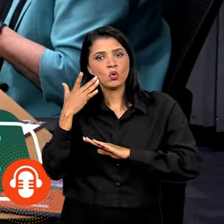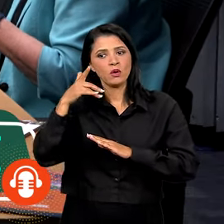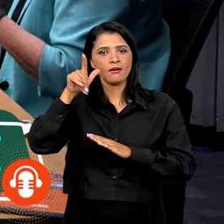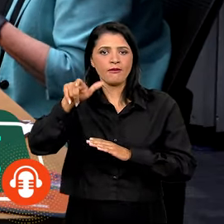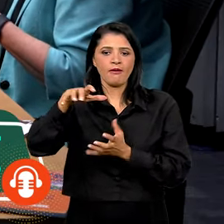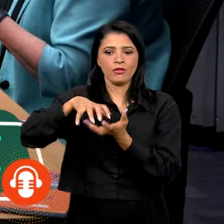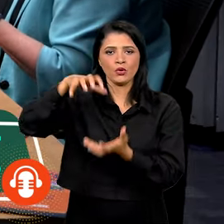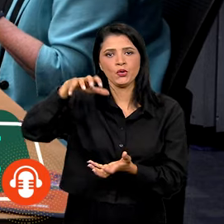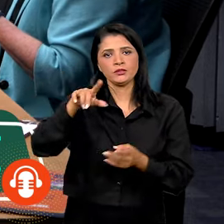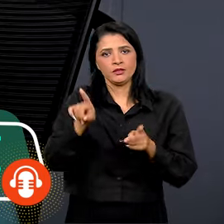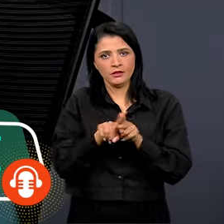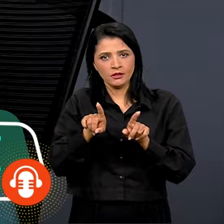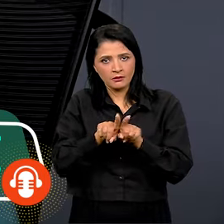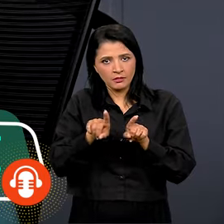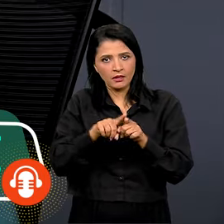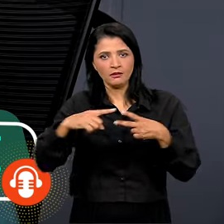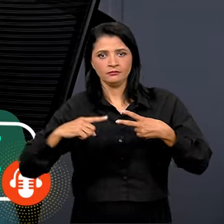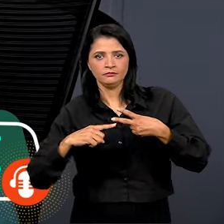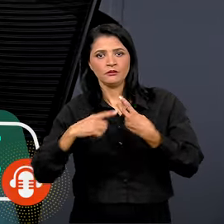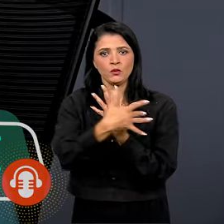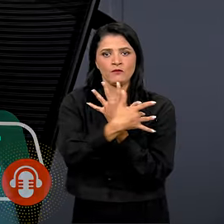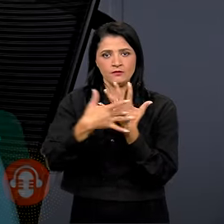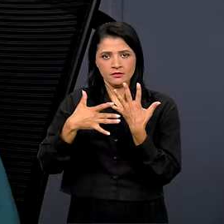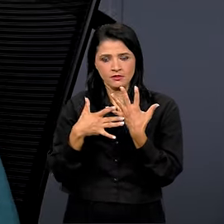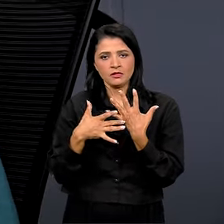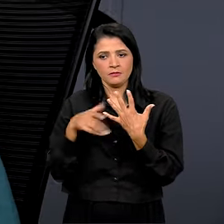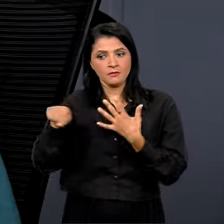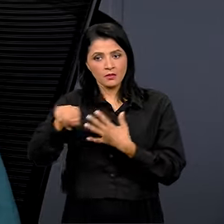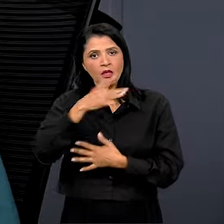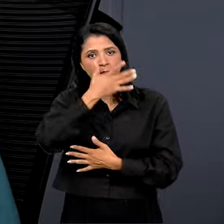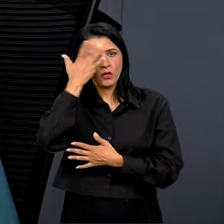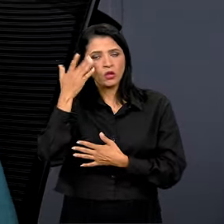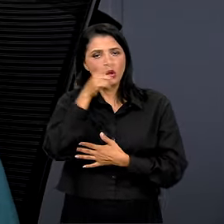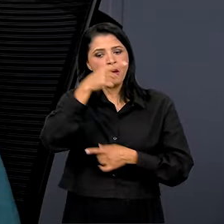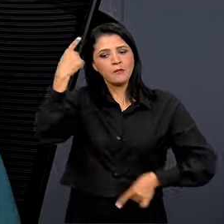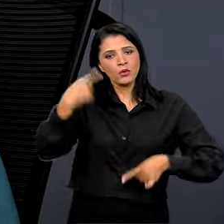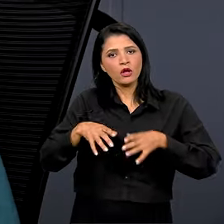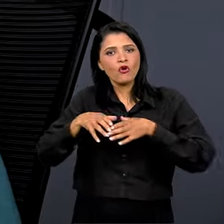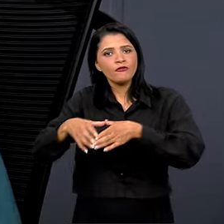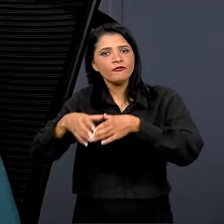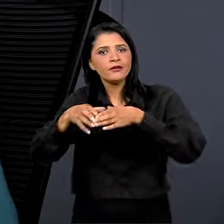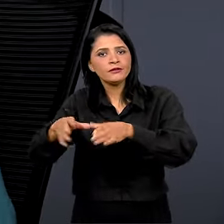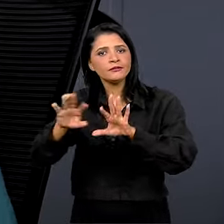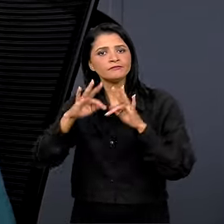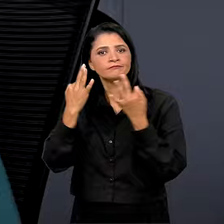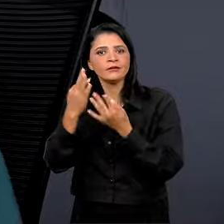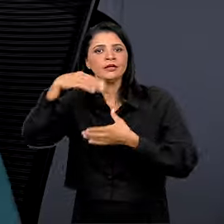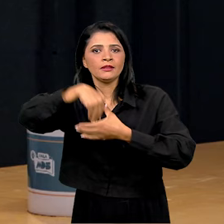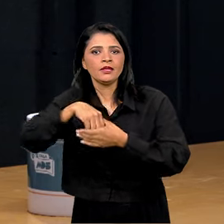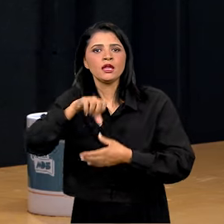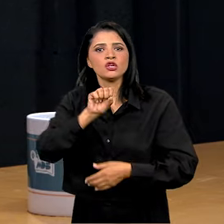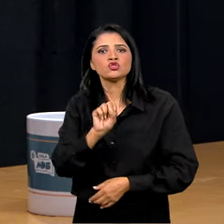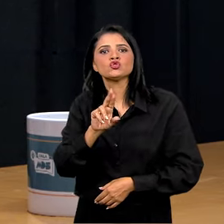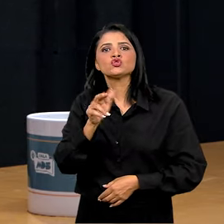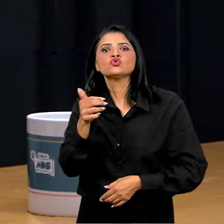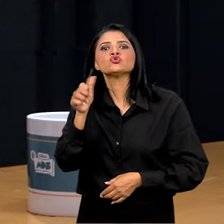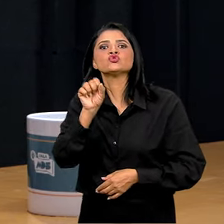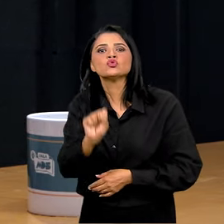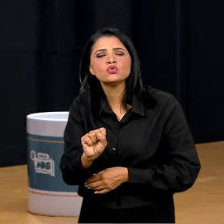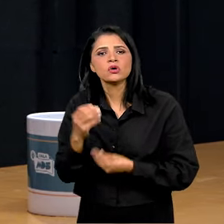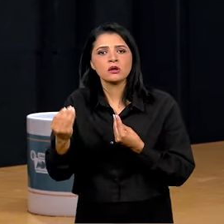deficiência aonde Essas pessoas vão são também todos a as políticas de convivência familiar que existem no suas